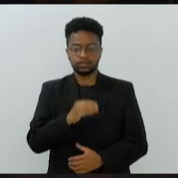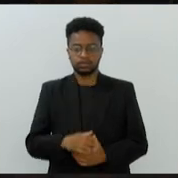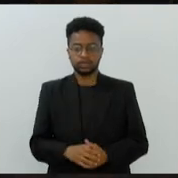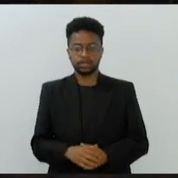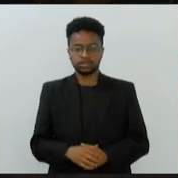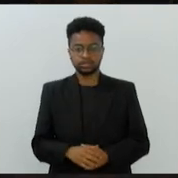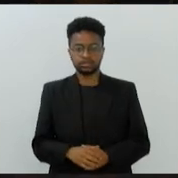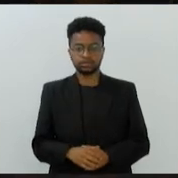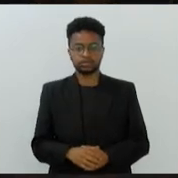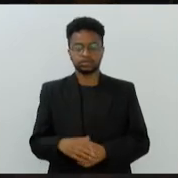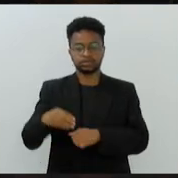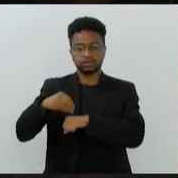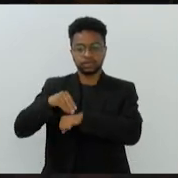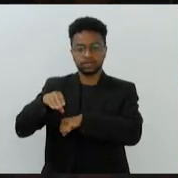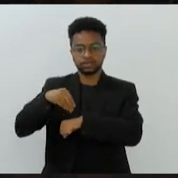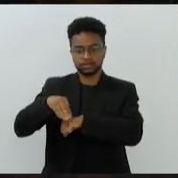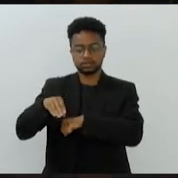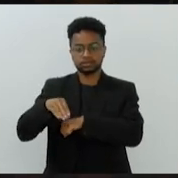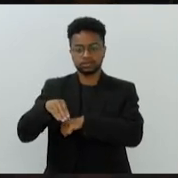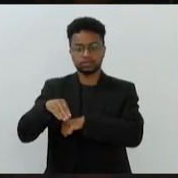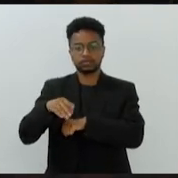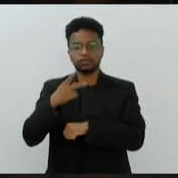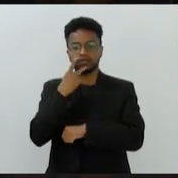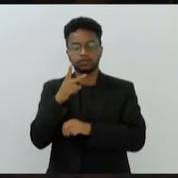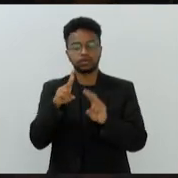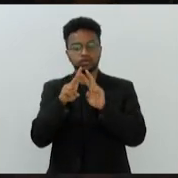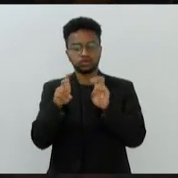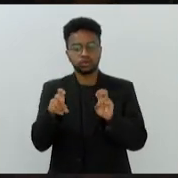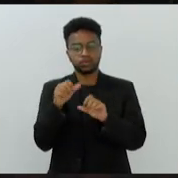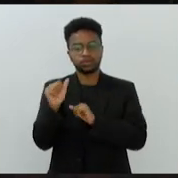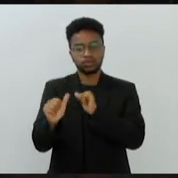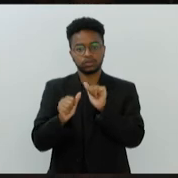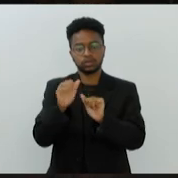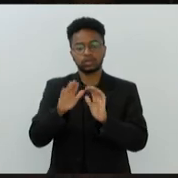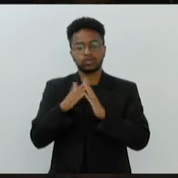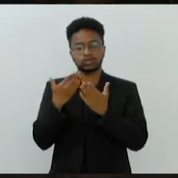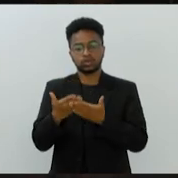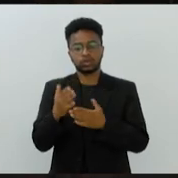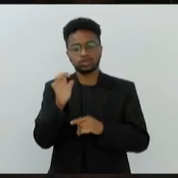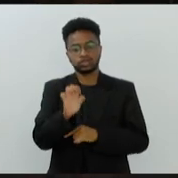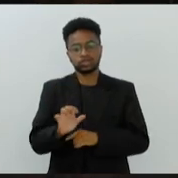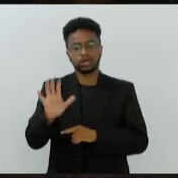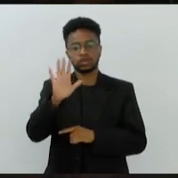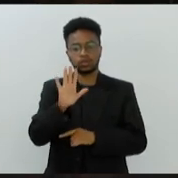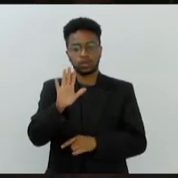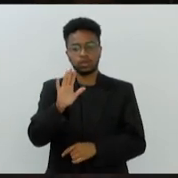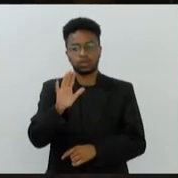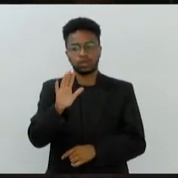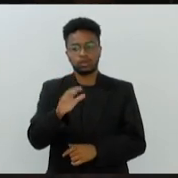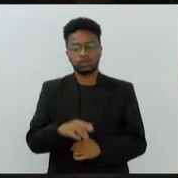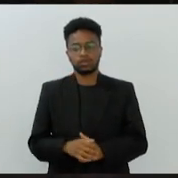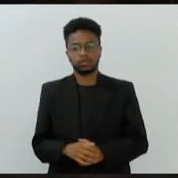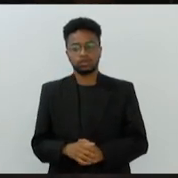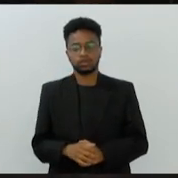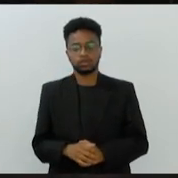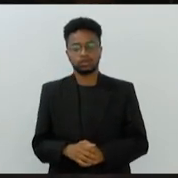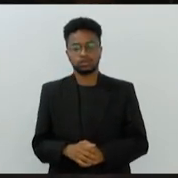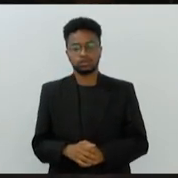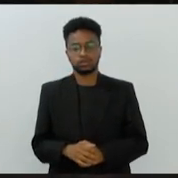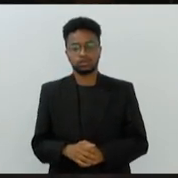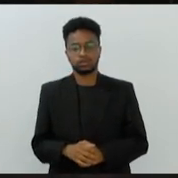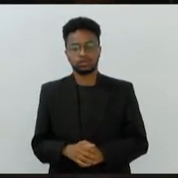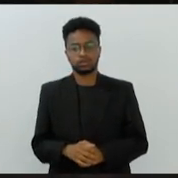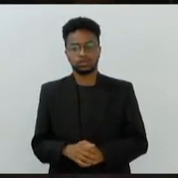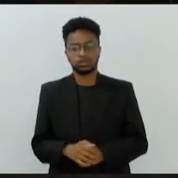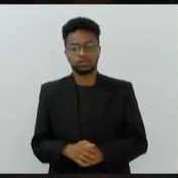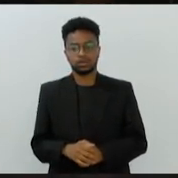o envio de mensagem dispondo sobre a transformação do Colégio Estadual Alcebiades Schwartz